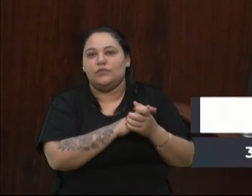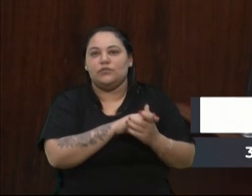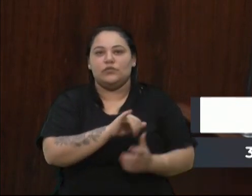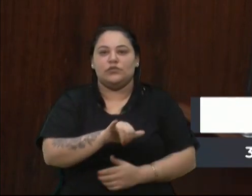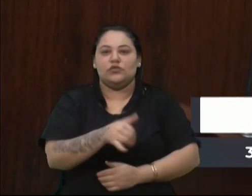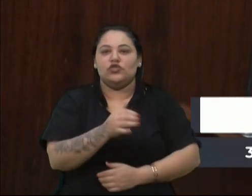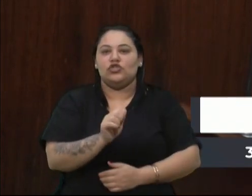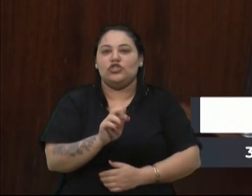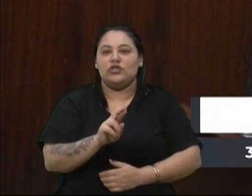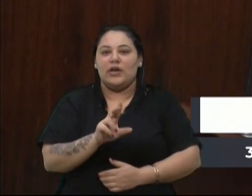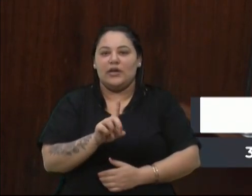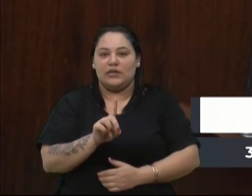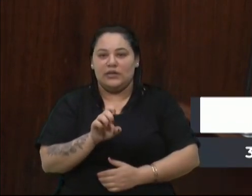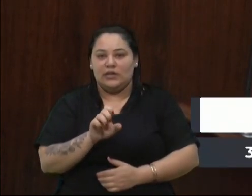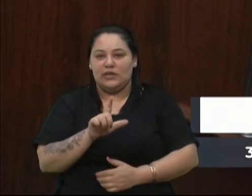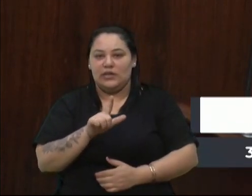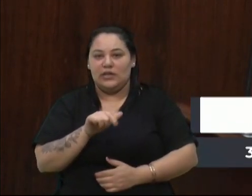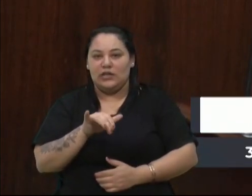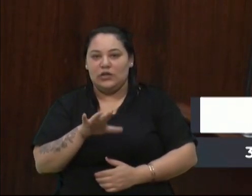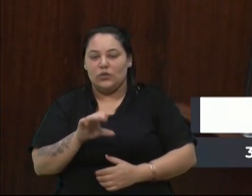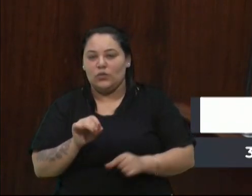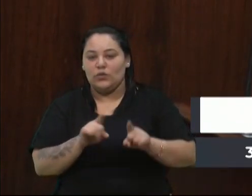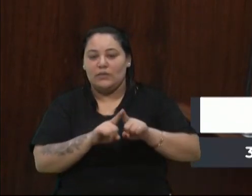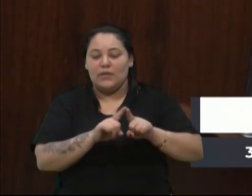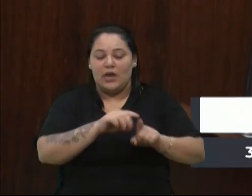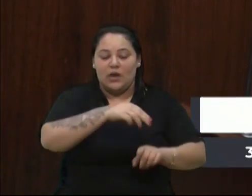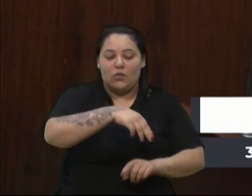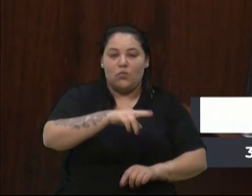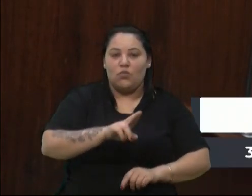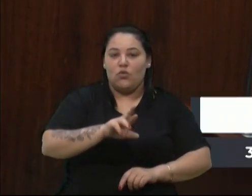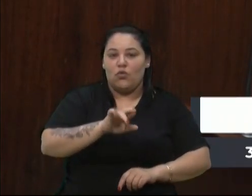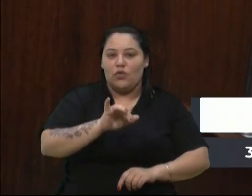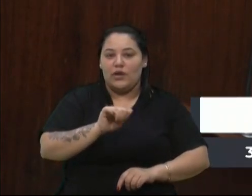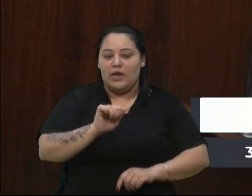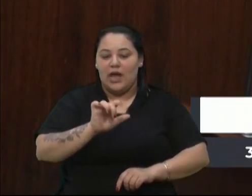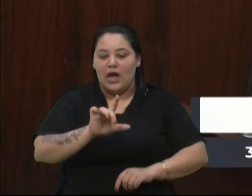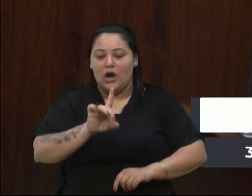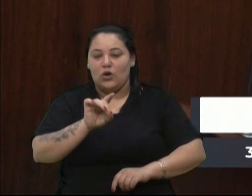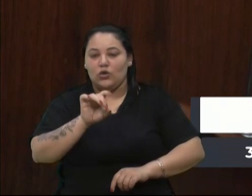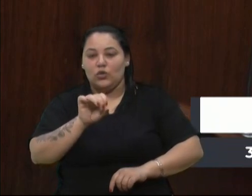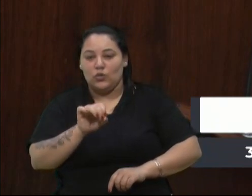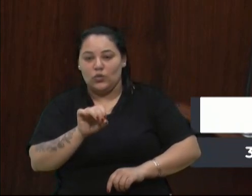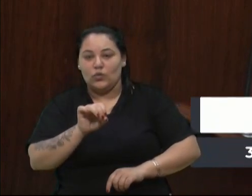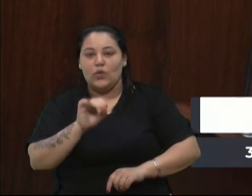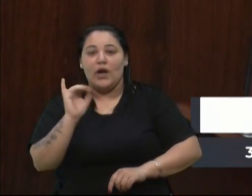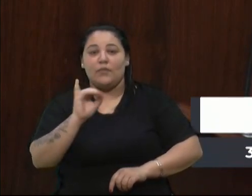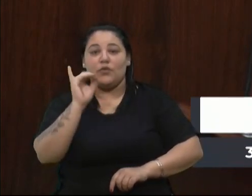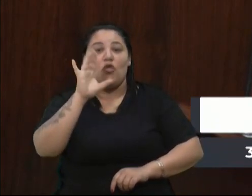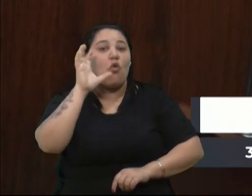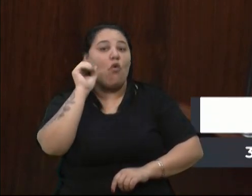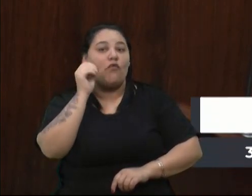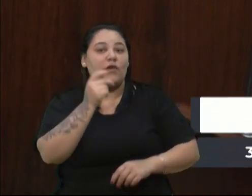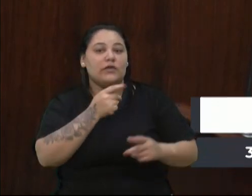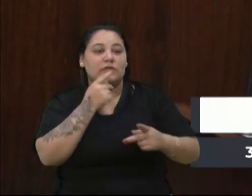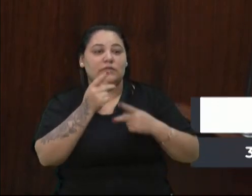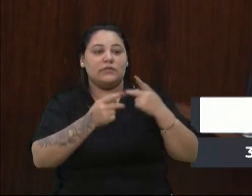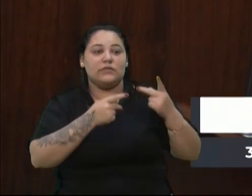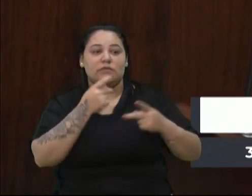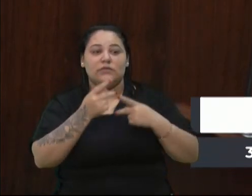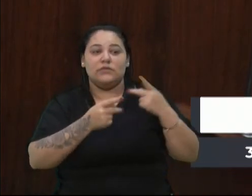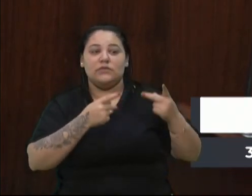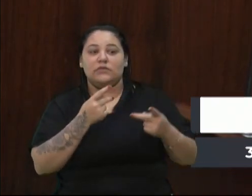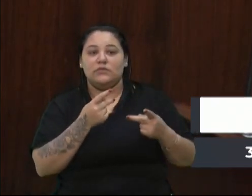Jadelino, o Murialdo, são importantes ouvir esses depoimentos, porque por mais que traga pessoas que trabalham na